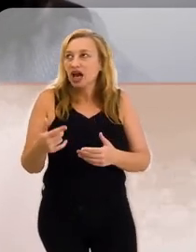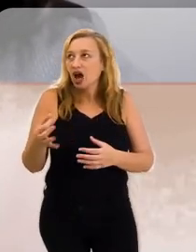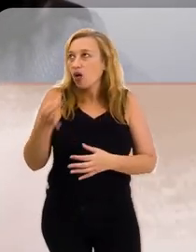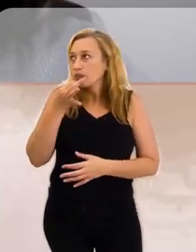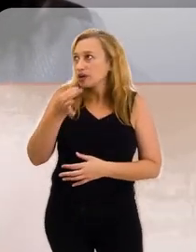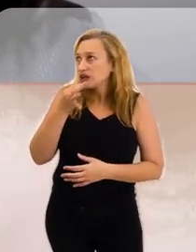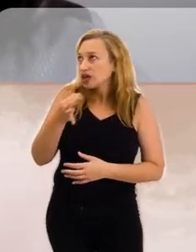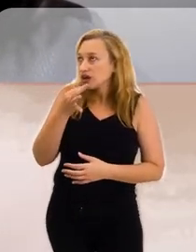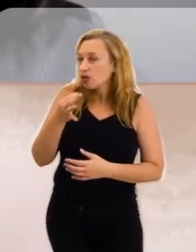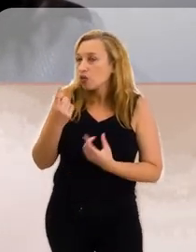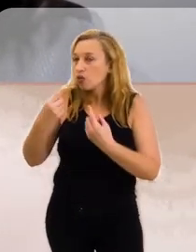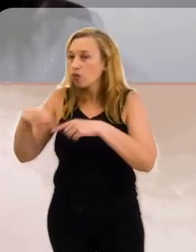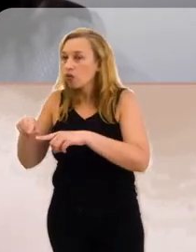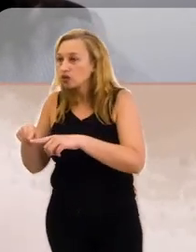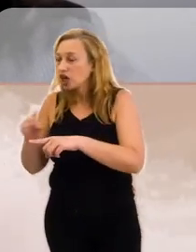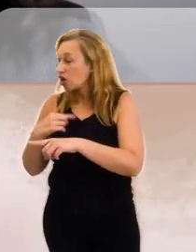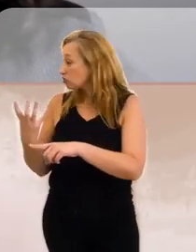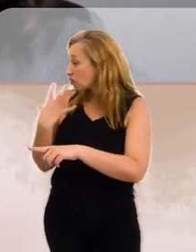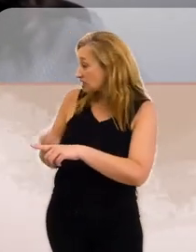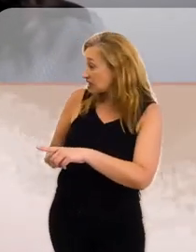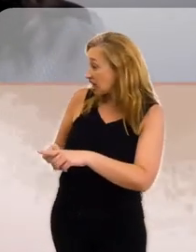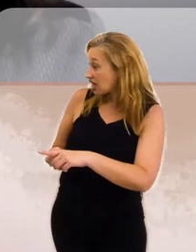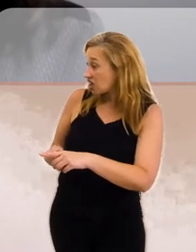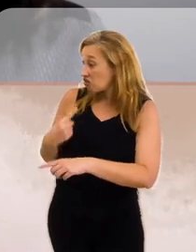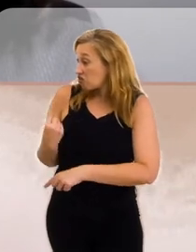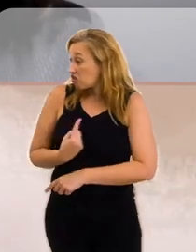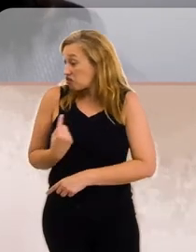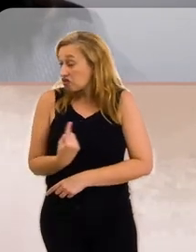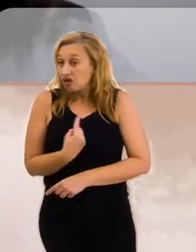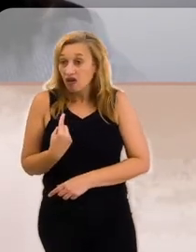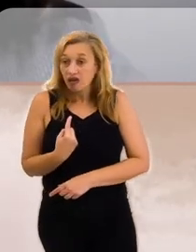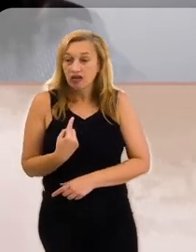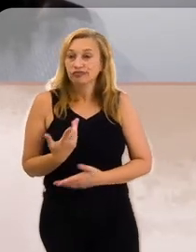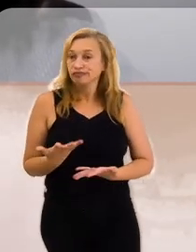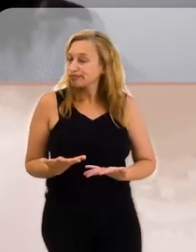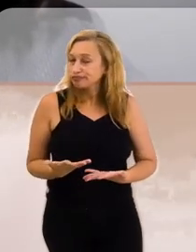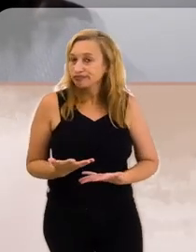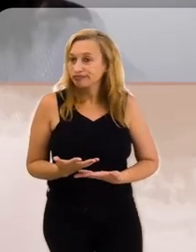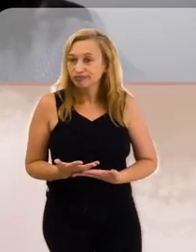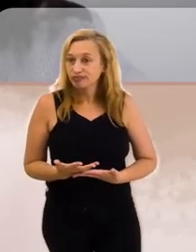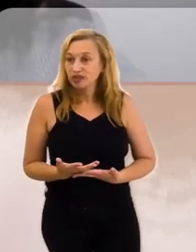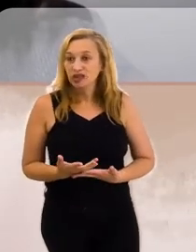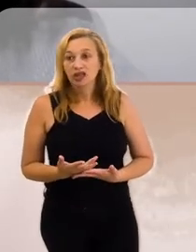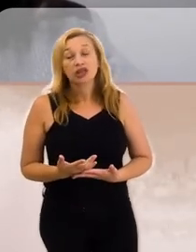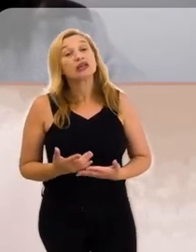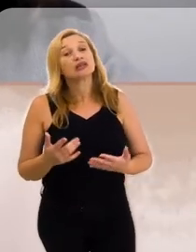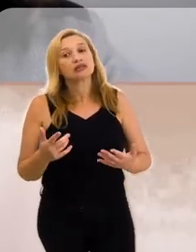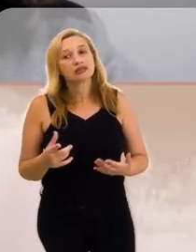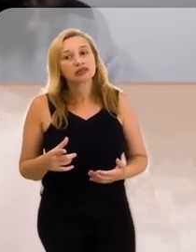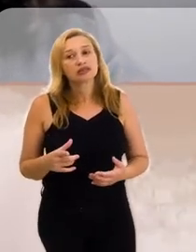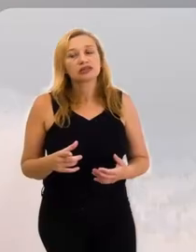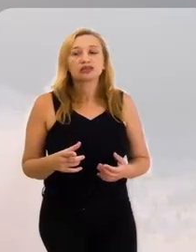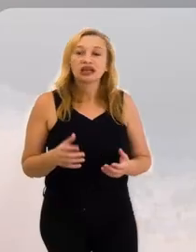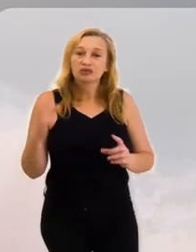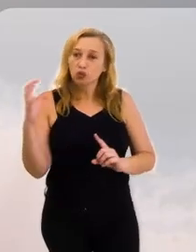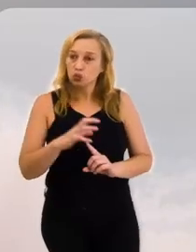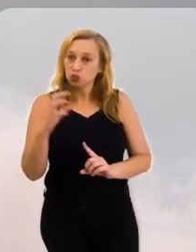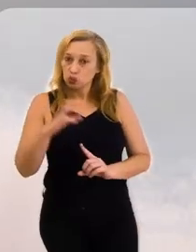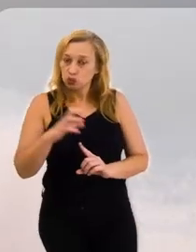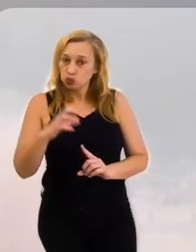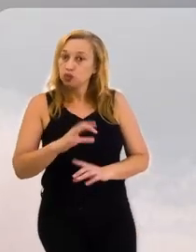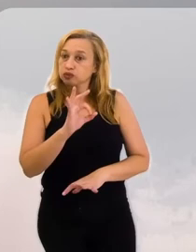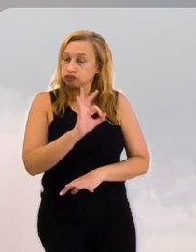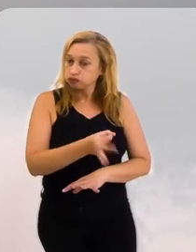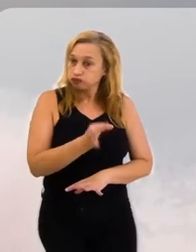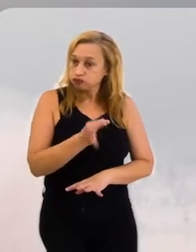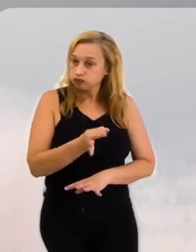eu não induz a opinião da maioria Eu não você aceita eu vou ficar solitário eu vou ficar no ostracismo e existe tanta pressão